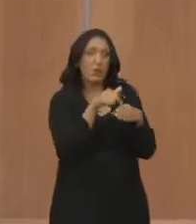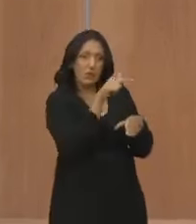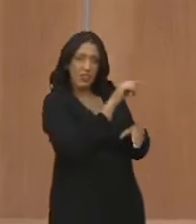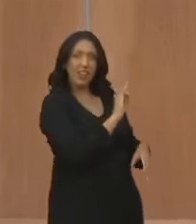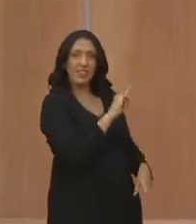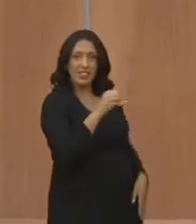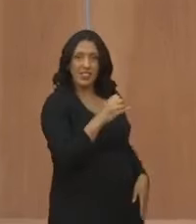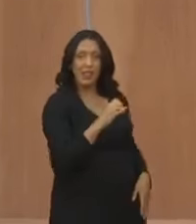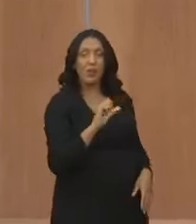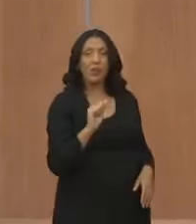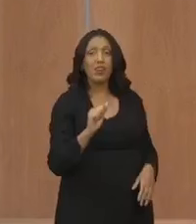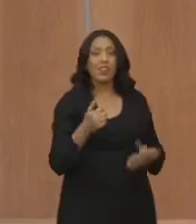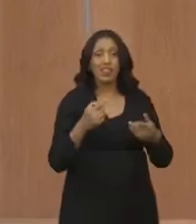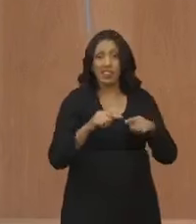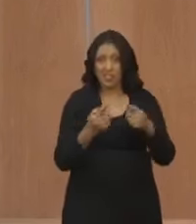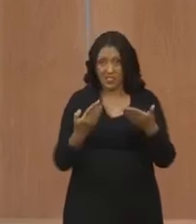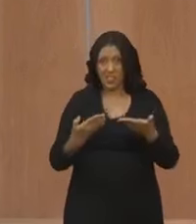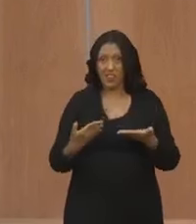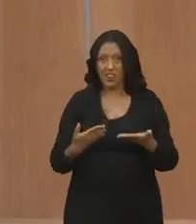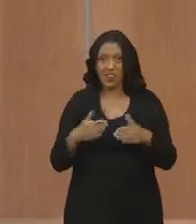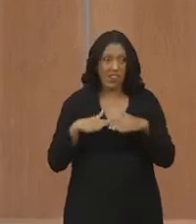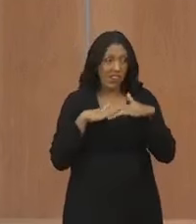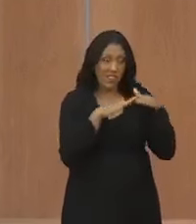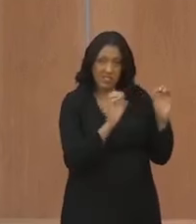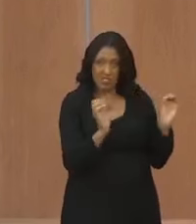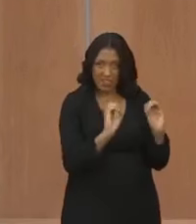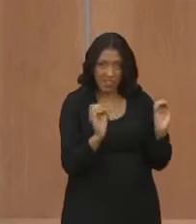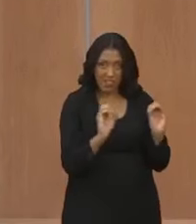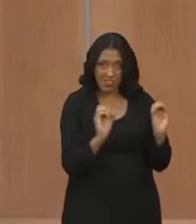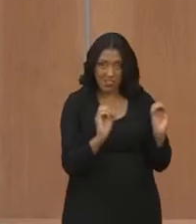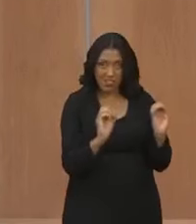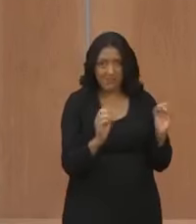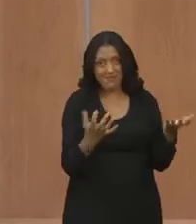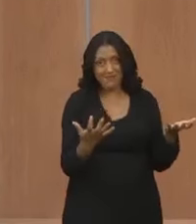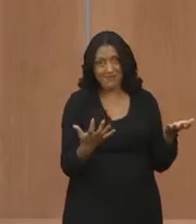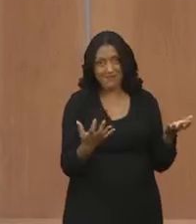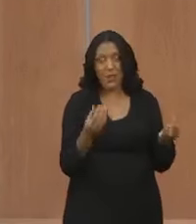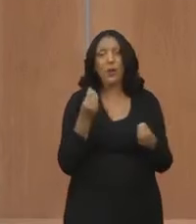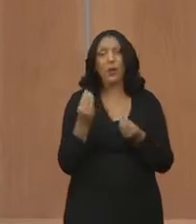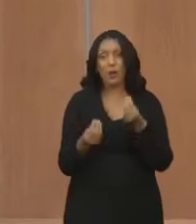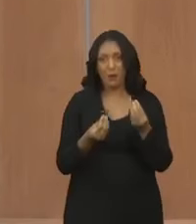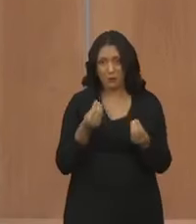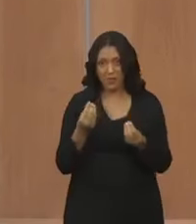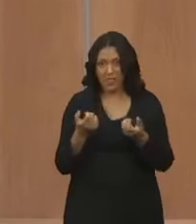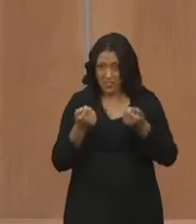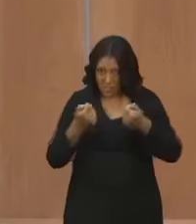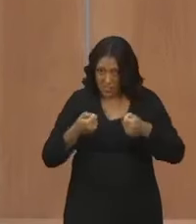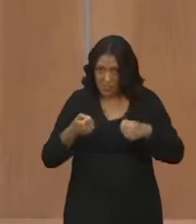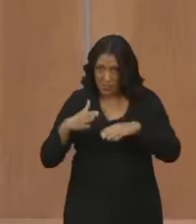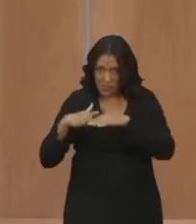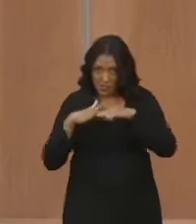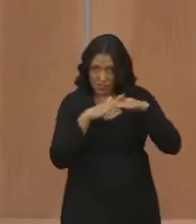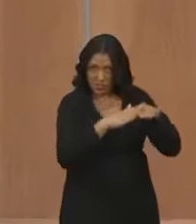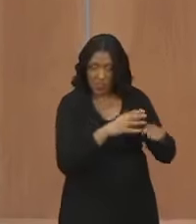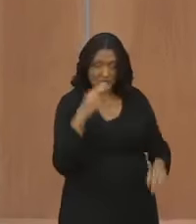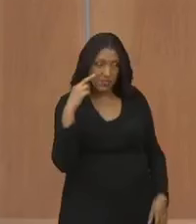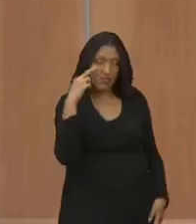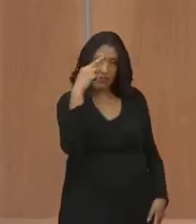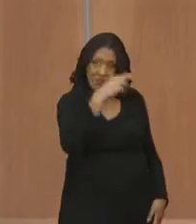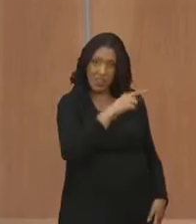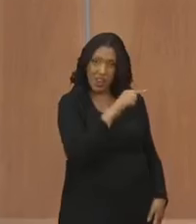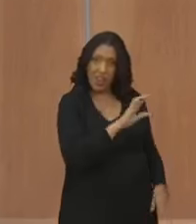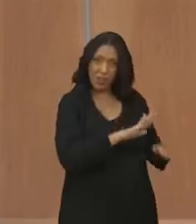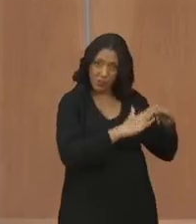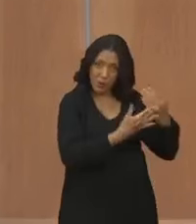é do prefeito também, porque não basta nós chegarmos aqui cobrar, mas nós temos que cobrar do prefeito. Esse é o compromisso que nós estamos